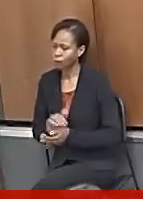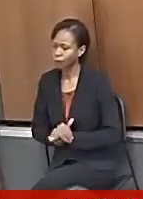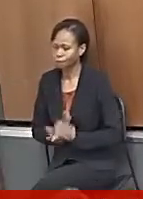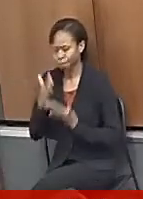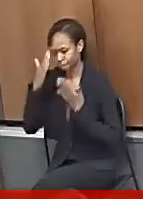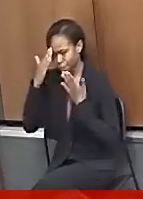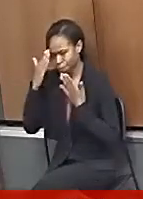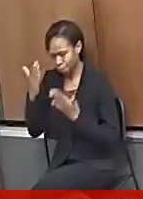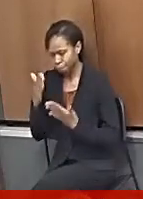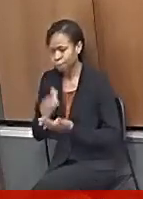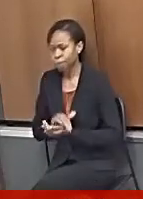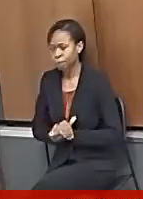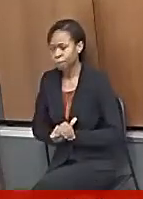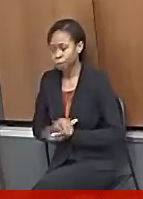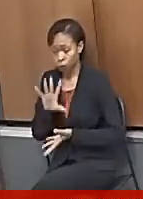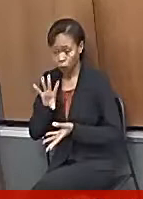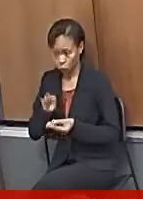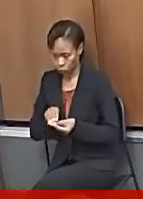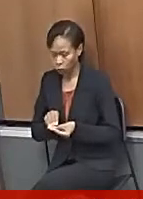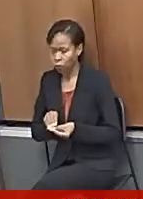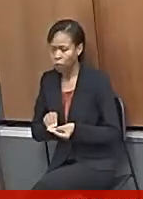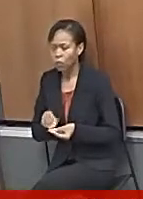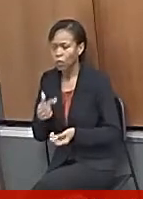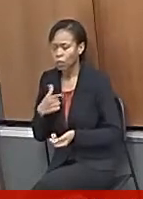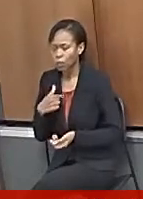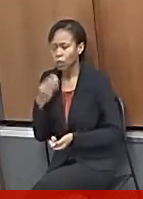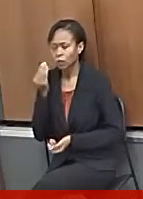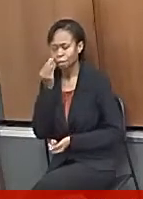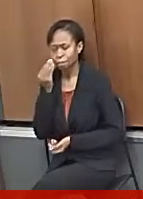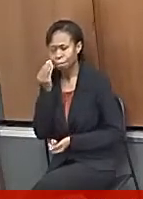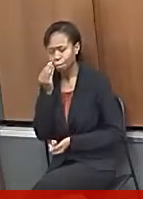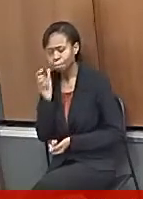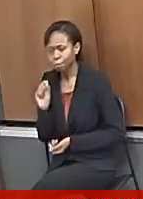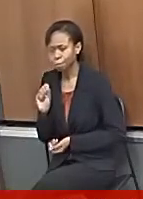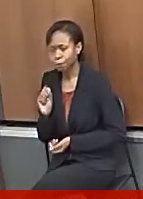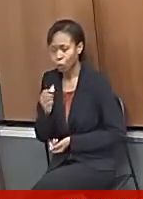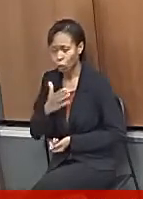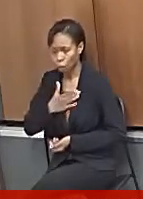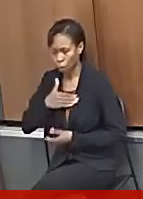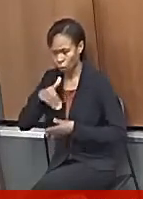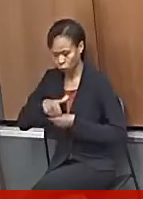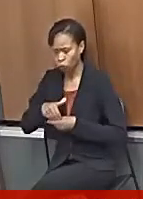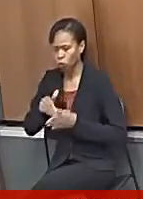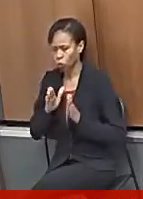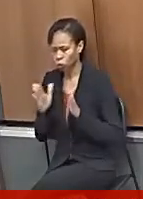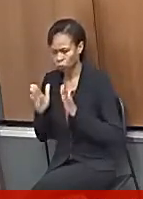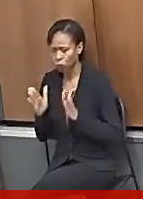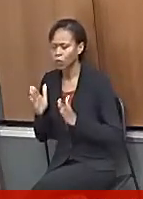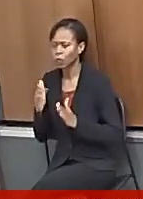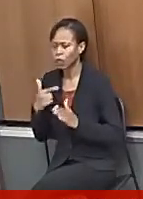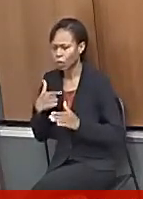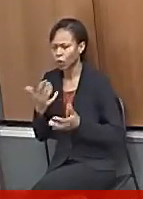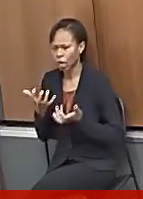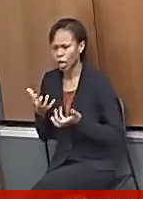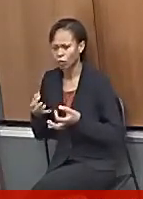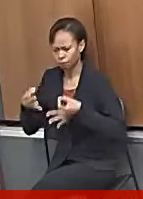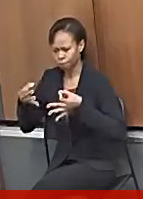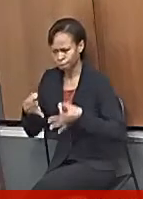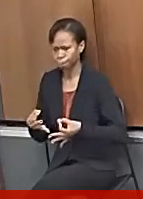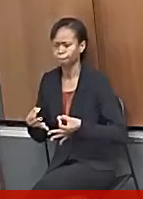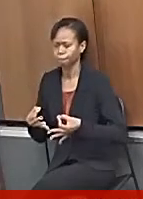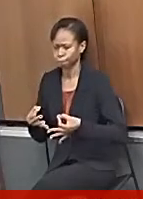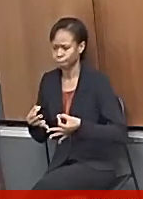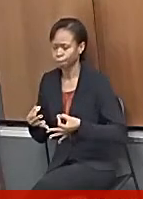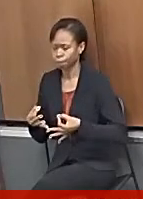só para concluir eu procuro é como meu mandato fazer justiça então